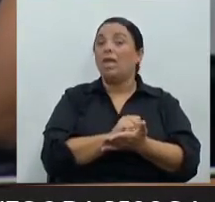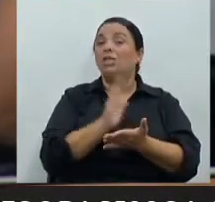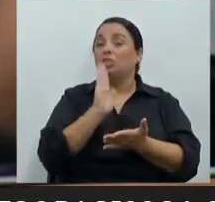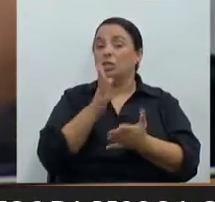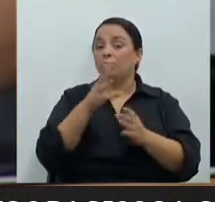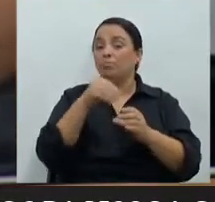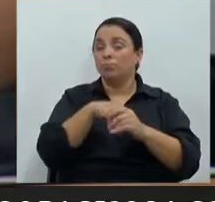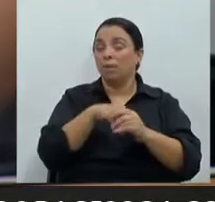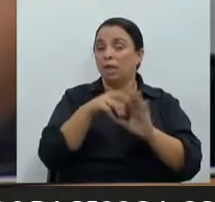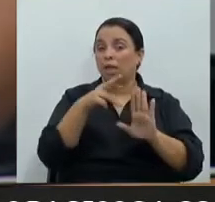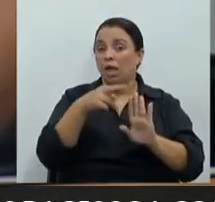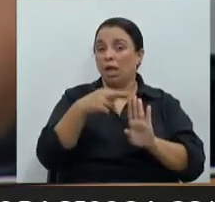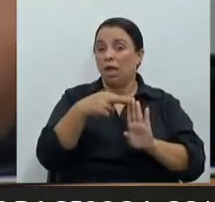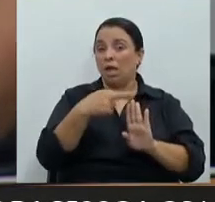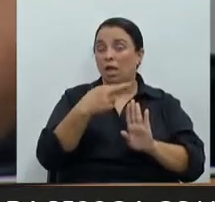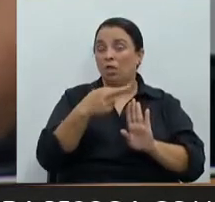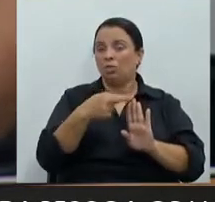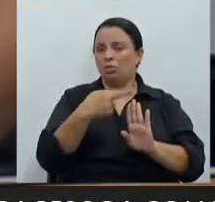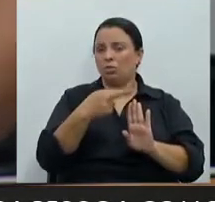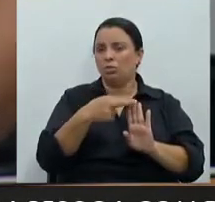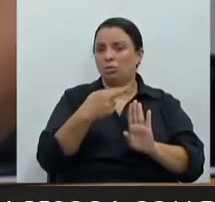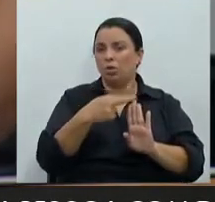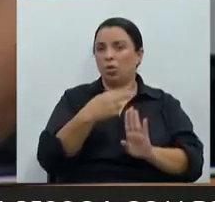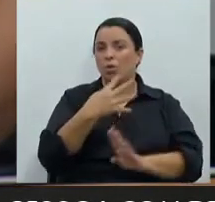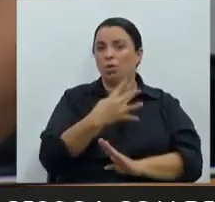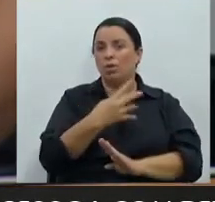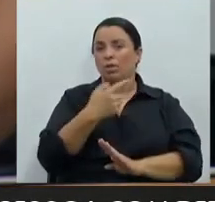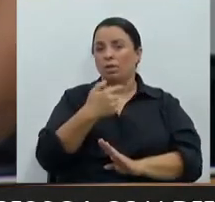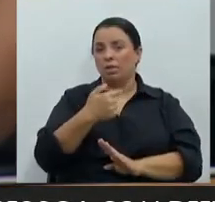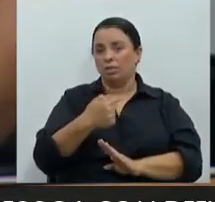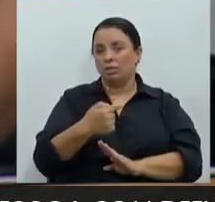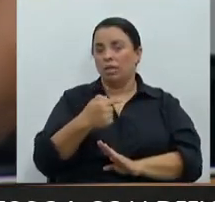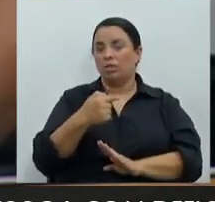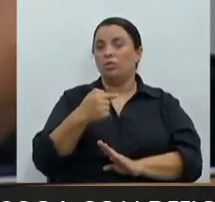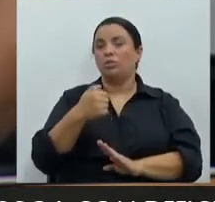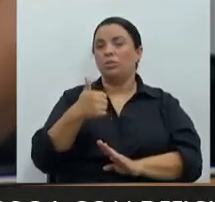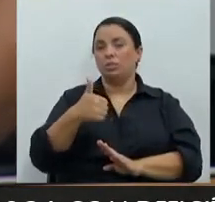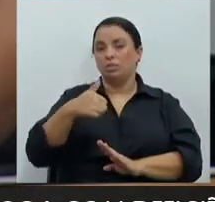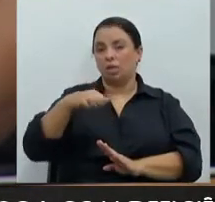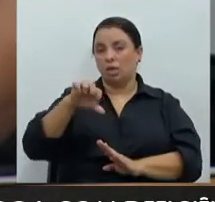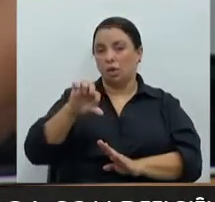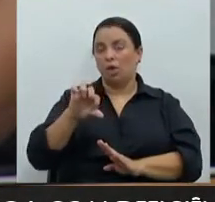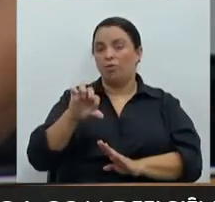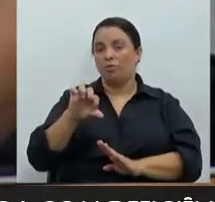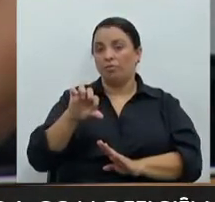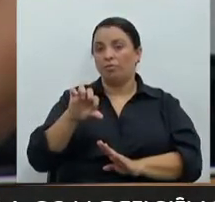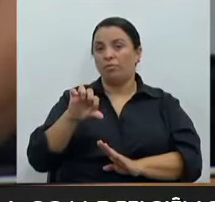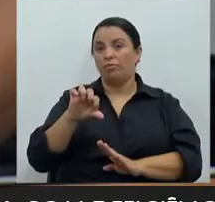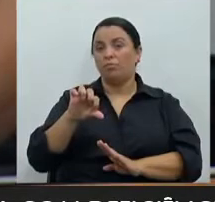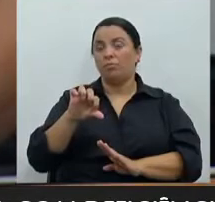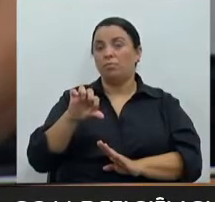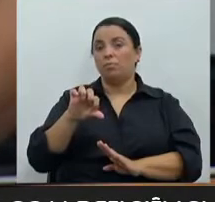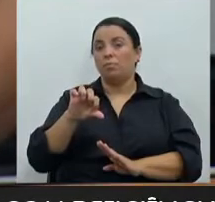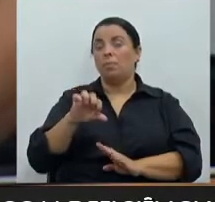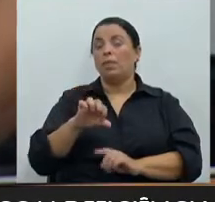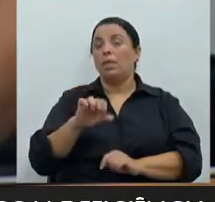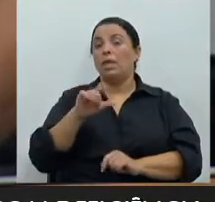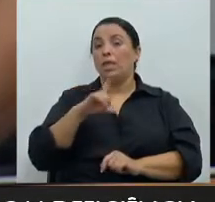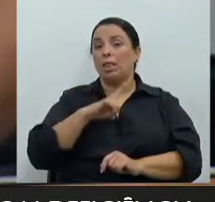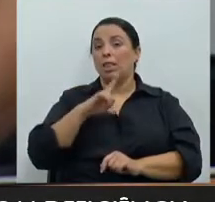4719, de março agora de 2022, os 5% reservados